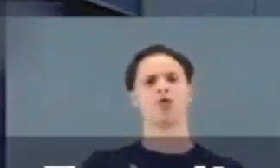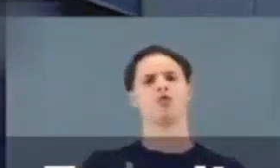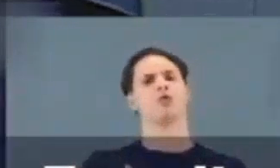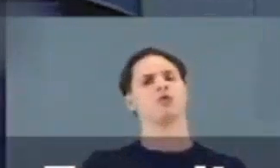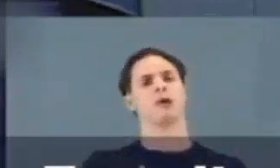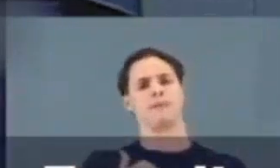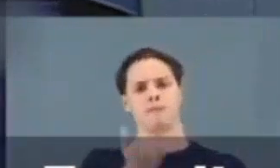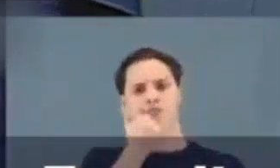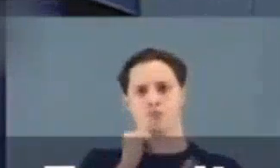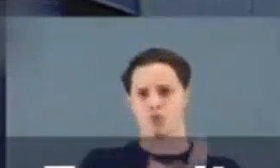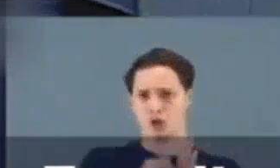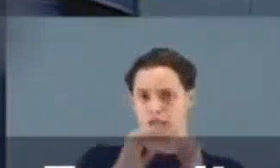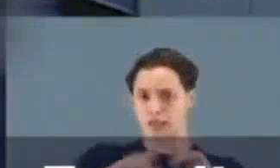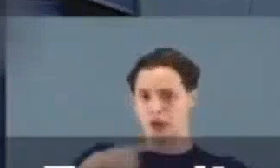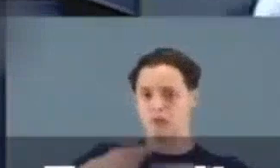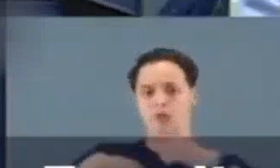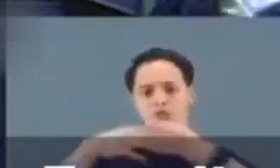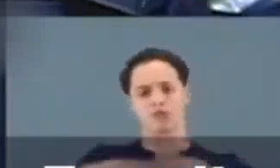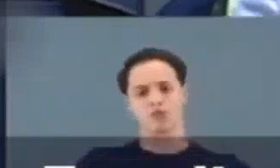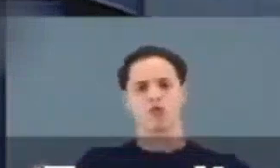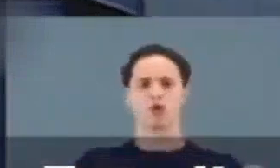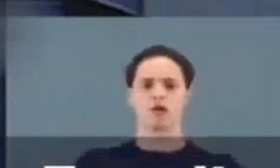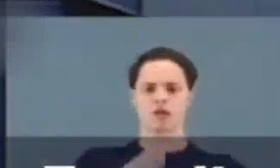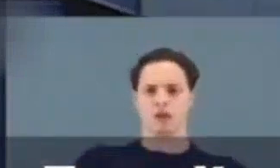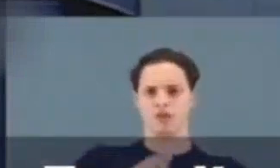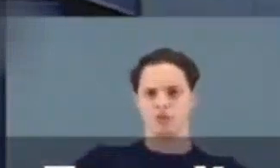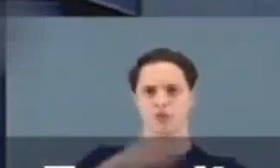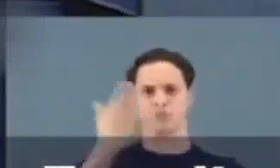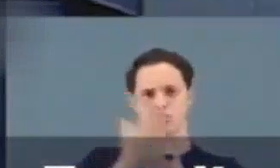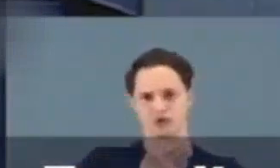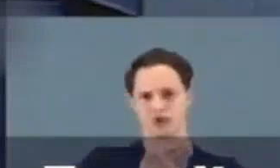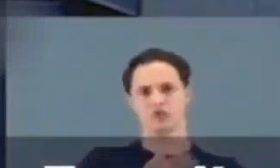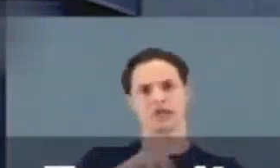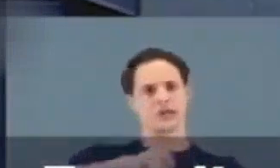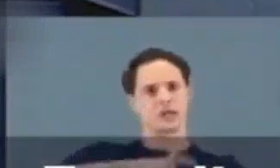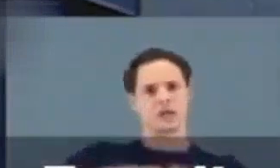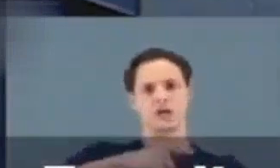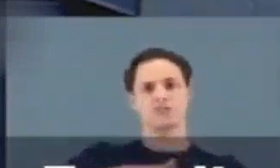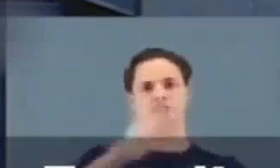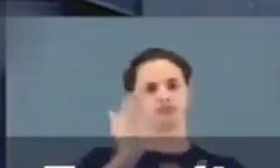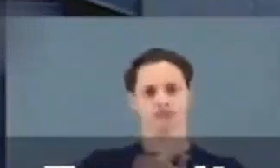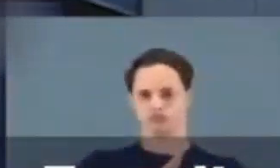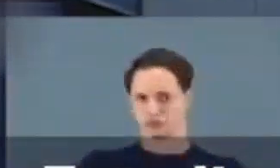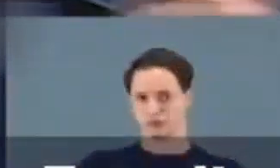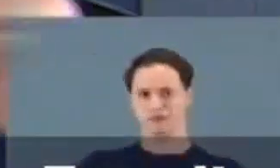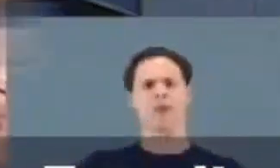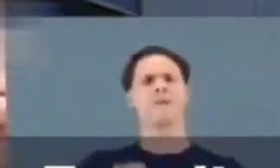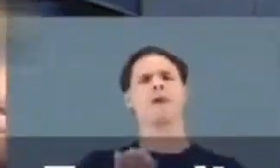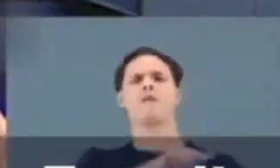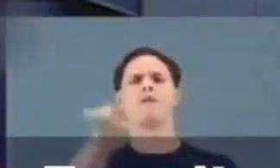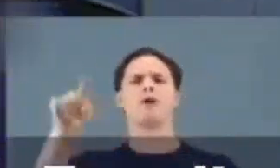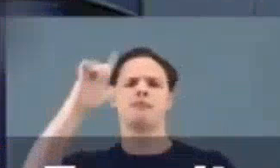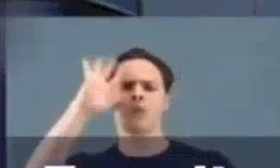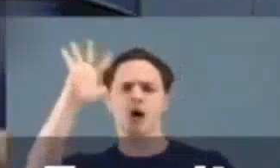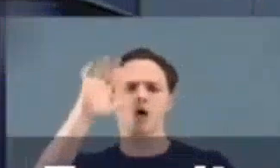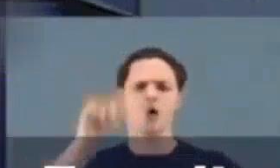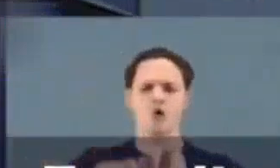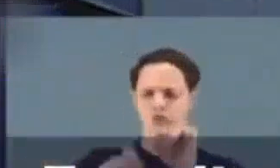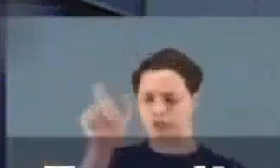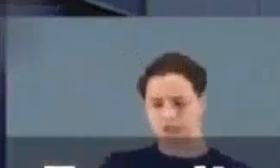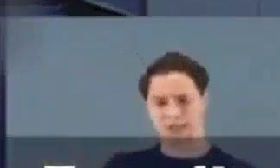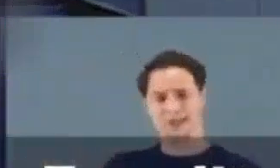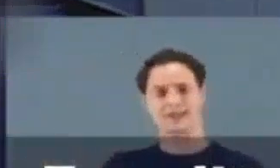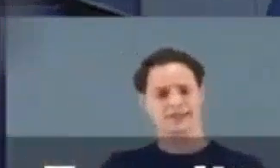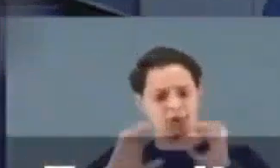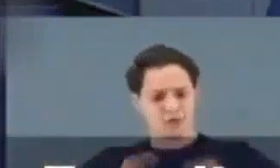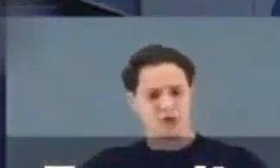processo foi prescrito. O que ocorreu? Que existe uma confusão aí na cabeça de todo mundo. O cidadão, assim como eu tenho feito, já fizemos em